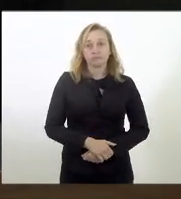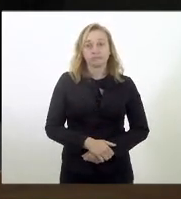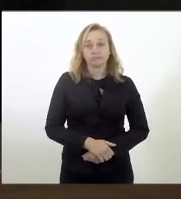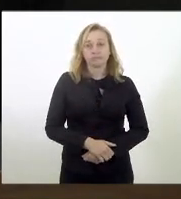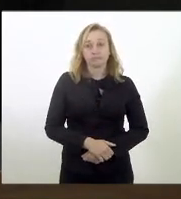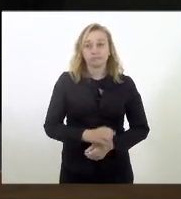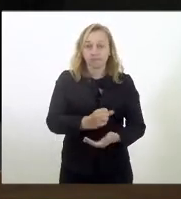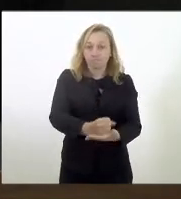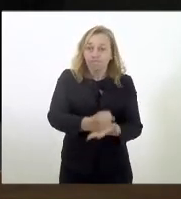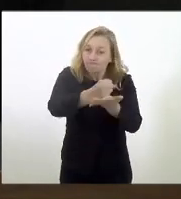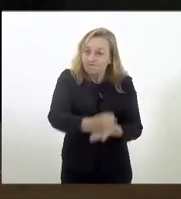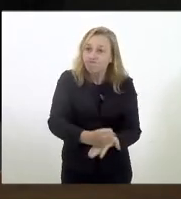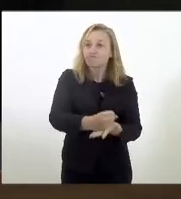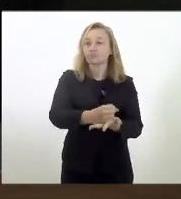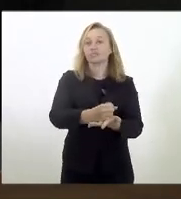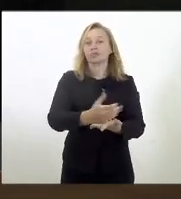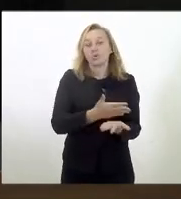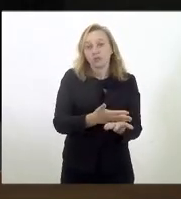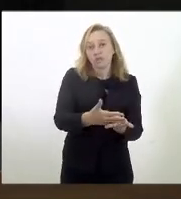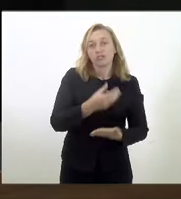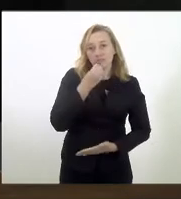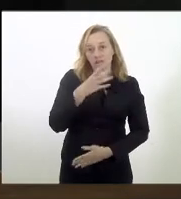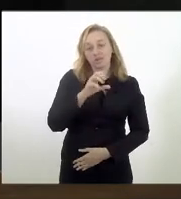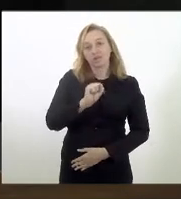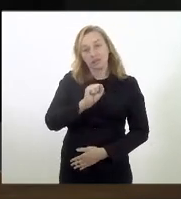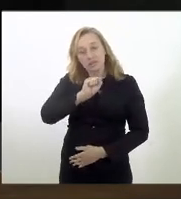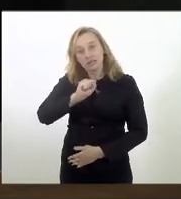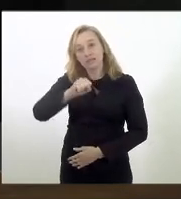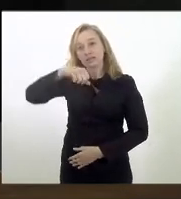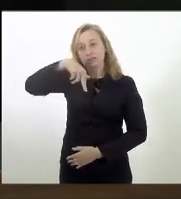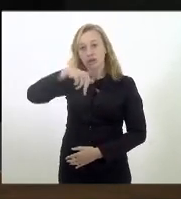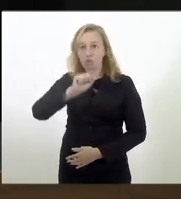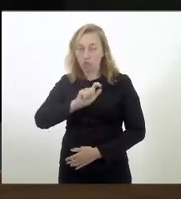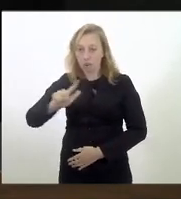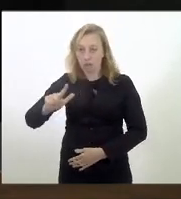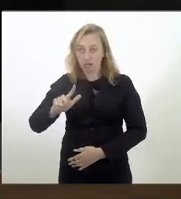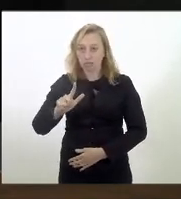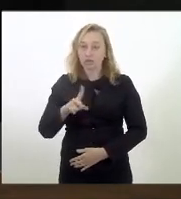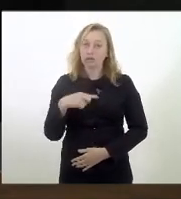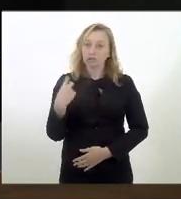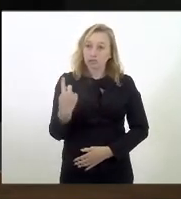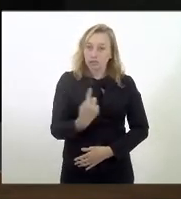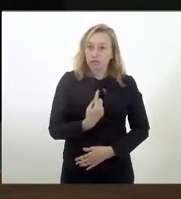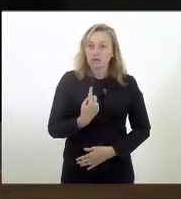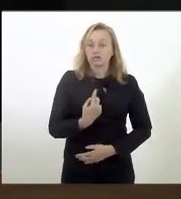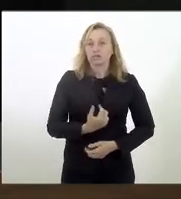fazê-lo sustentável. Acho que começamos bem, Samuel. Nós vamos abolir